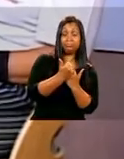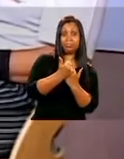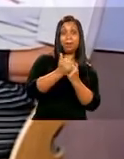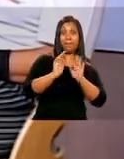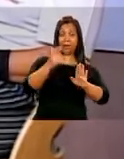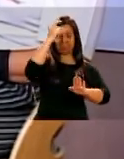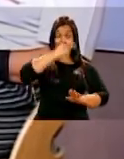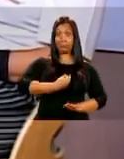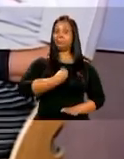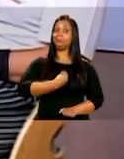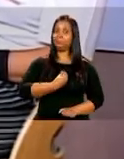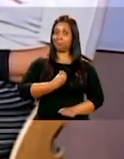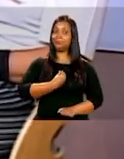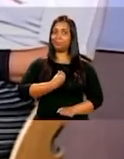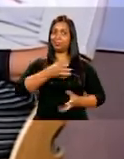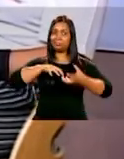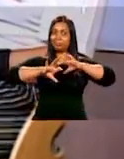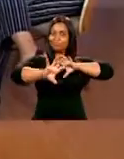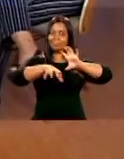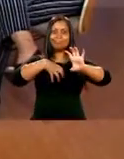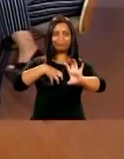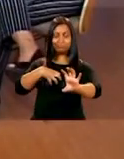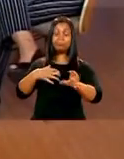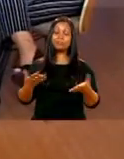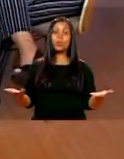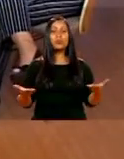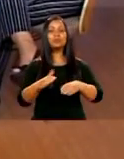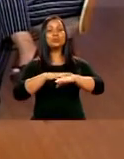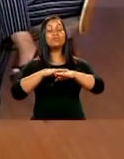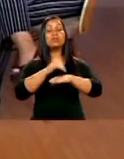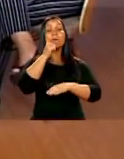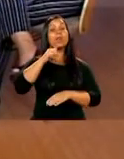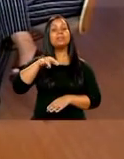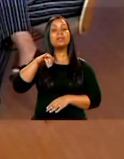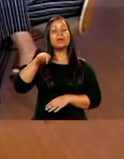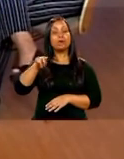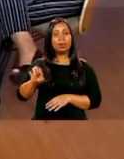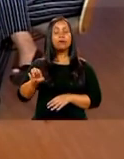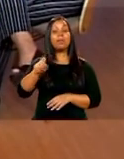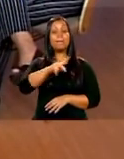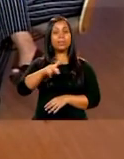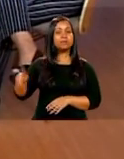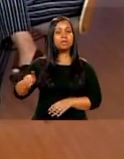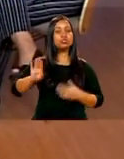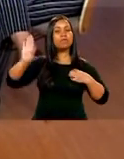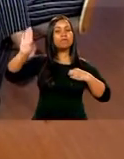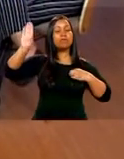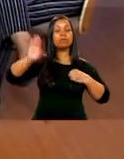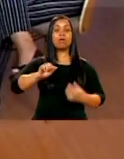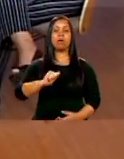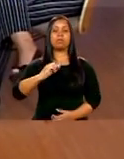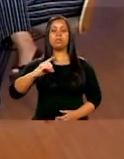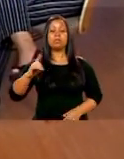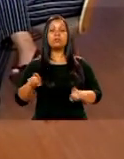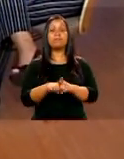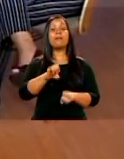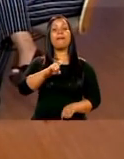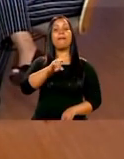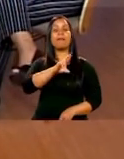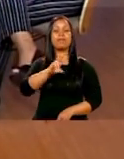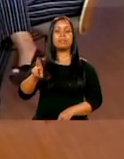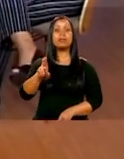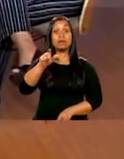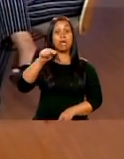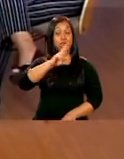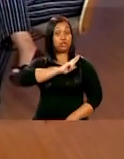outro sendo você mesma, e se todo mundo pensasse assim, né? Hoje a gente está conversando aqui com a Adriane Cirelli, que é a presidente voluntária da ACD, e com o